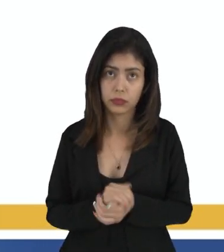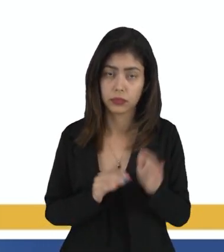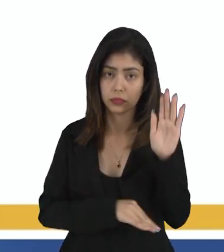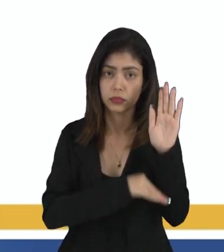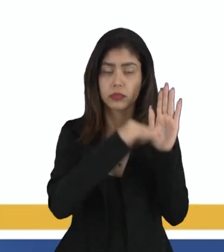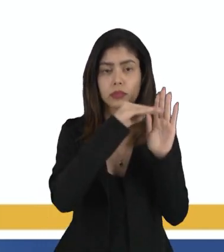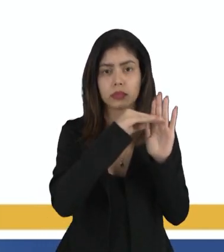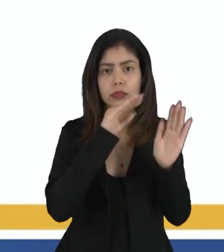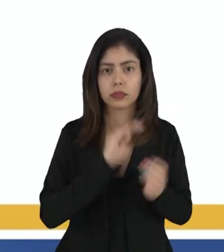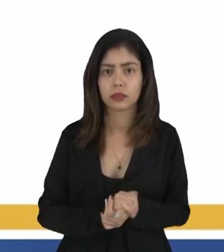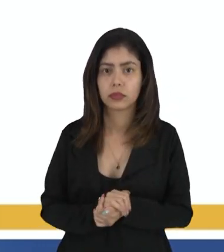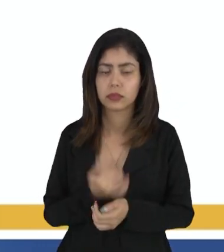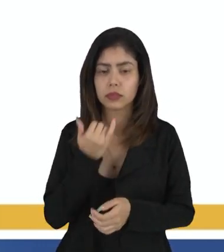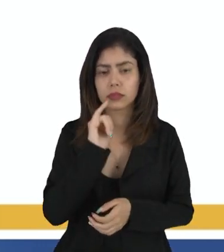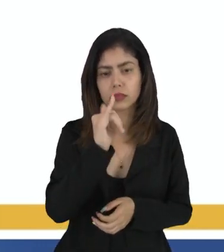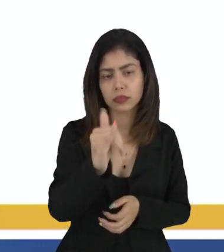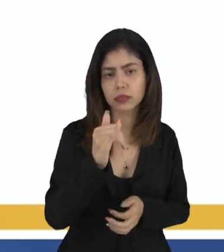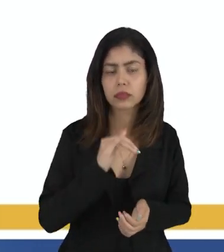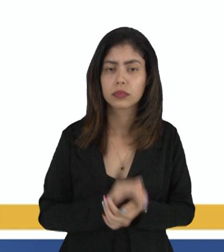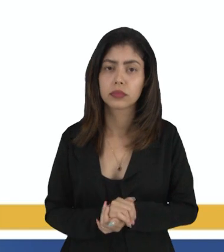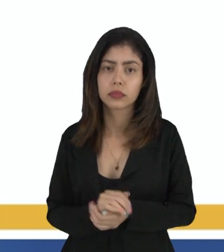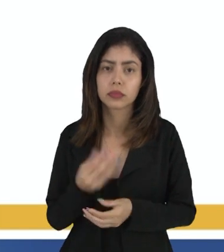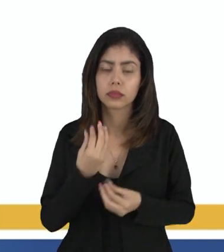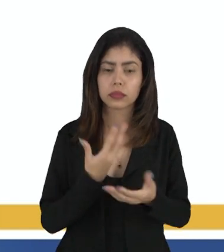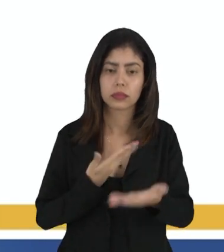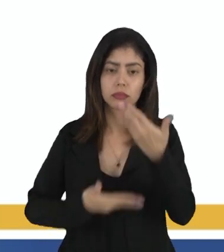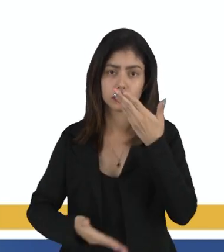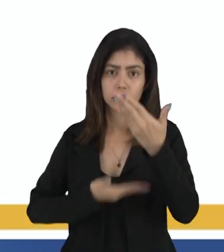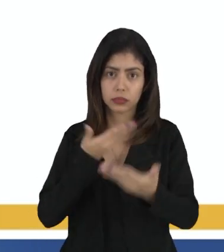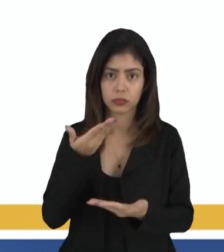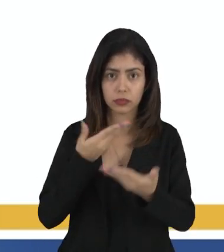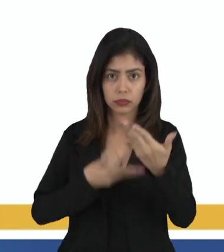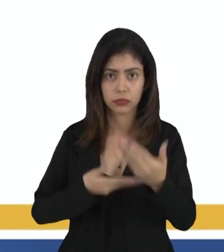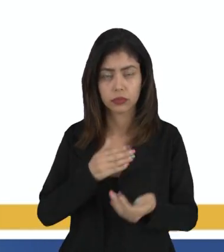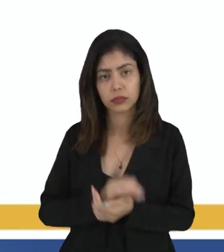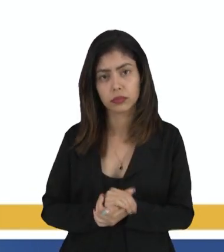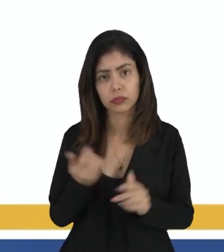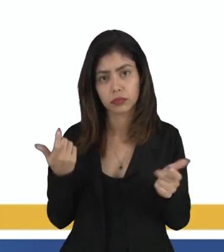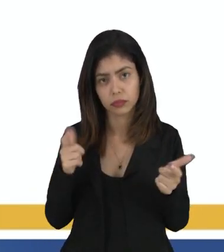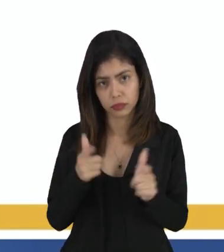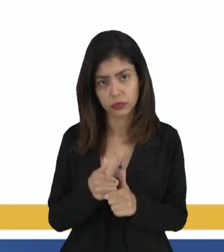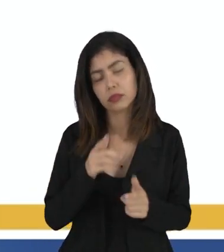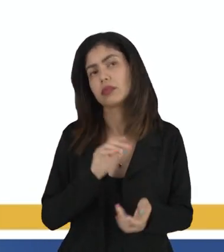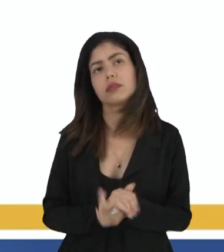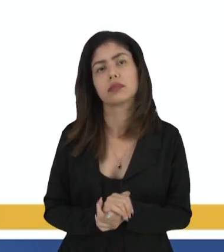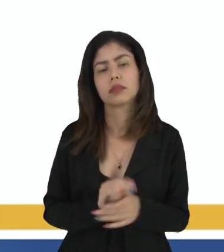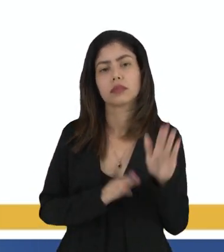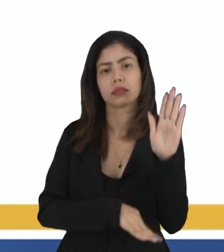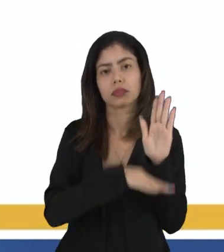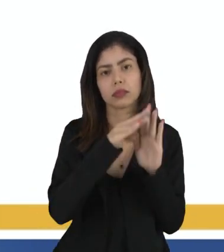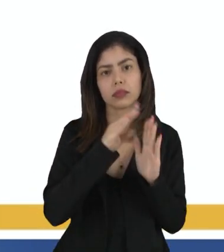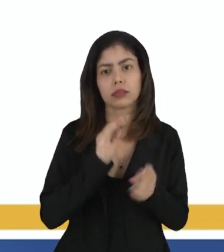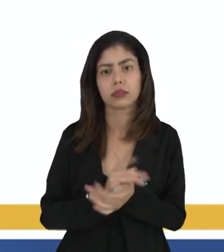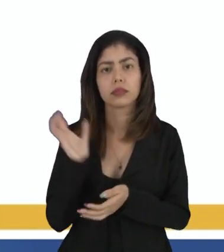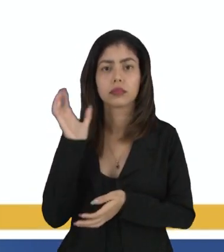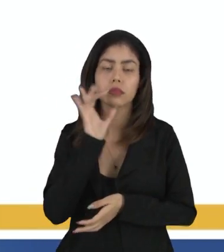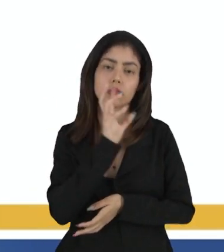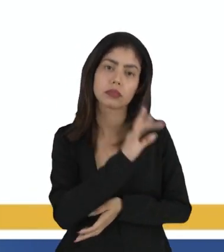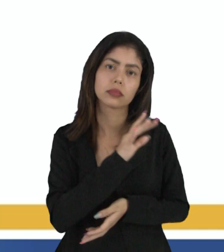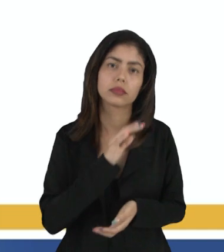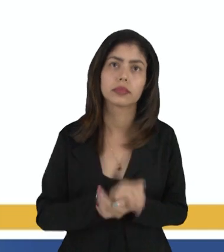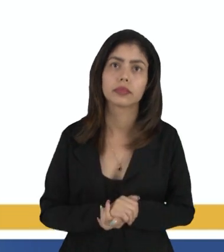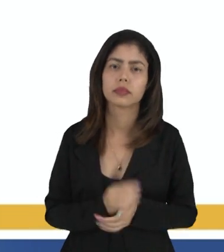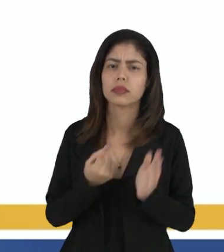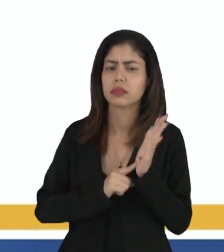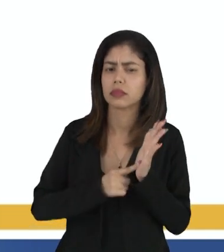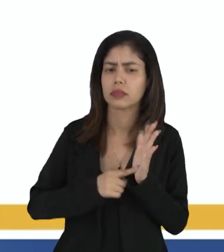temperatura maior, compreende-se que tem mais energia, então ele vai transferir essa energia para o de menor temperatura. Ou seja, essa passagem é o calor. E isso vai